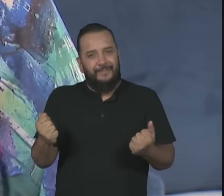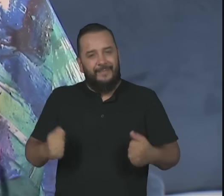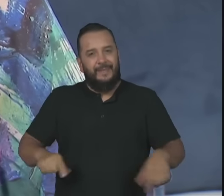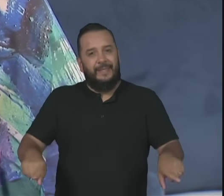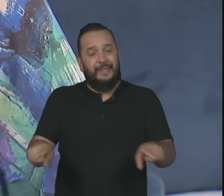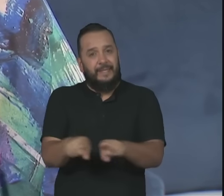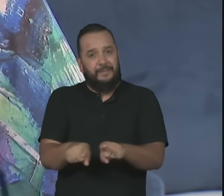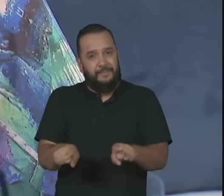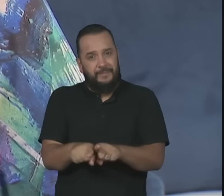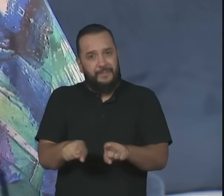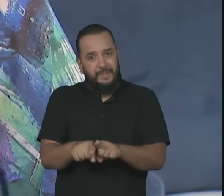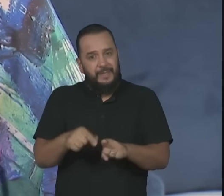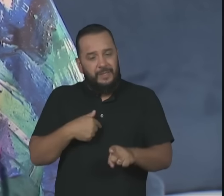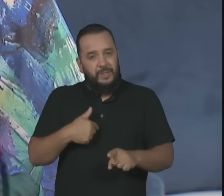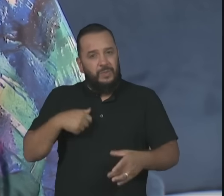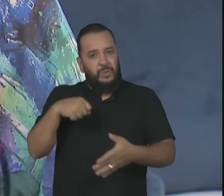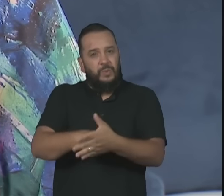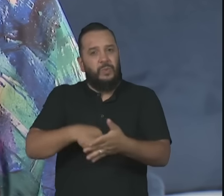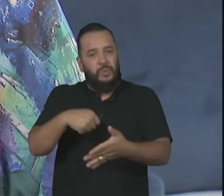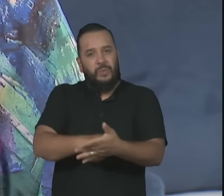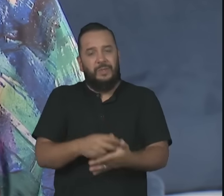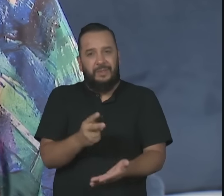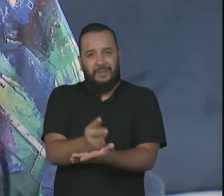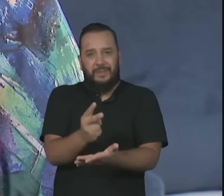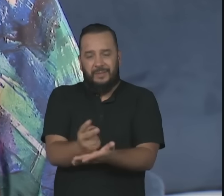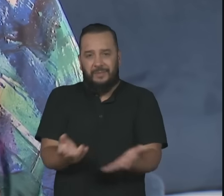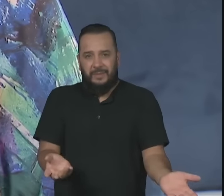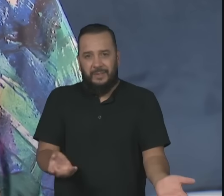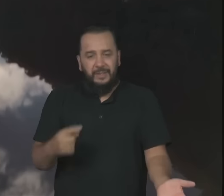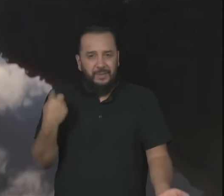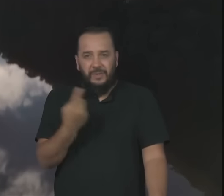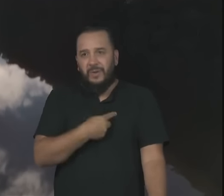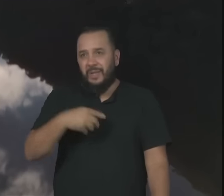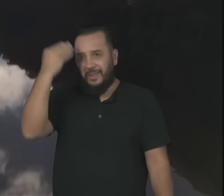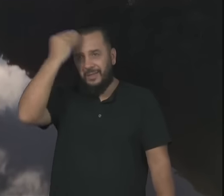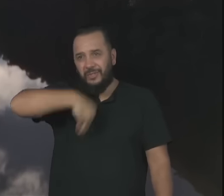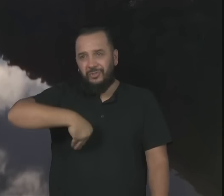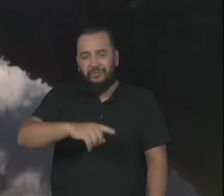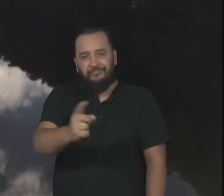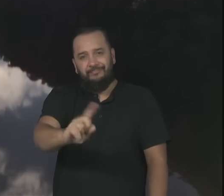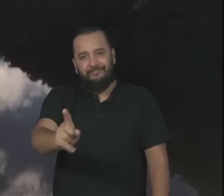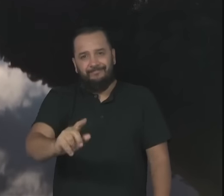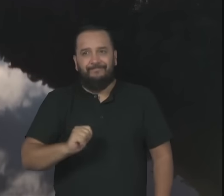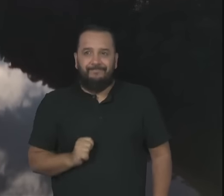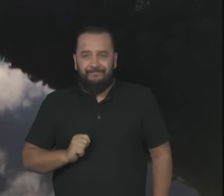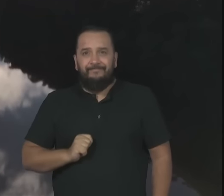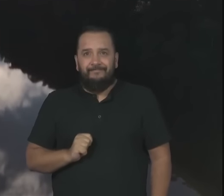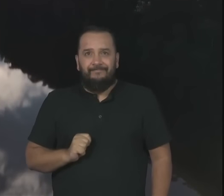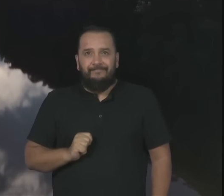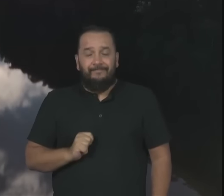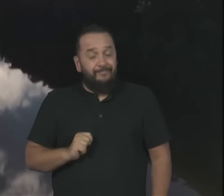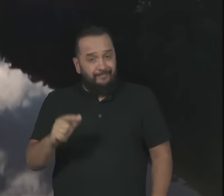coloca em permanente luta. E não podemos desistir. Nas eleições, há necessidade